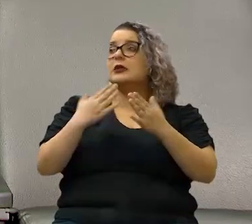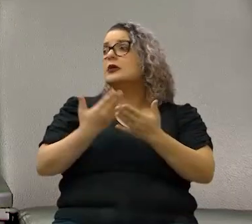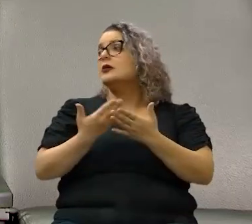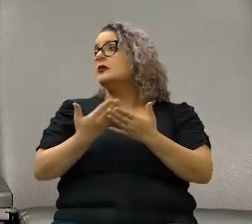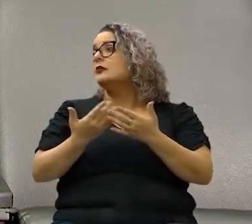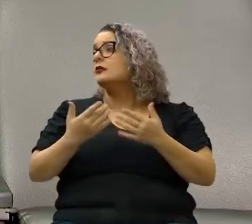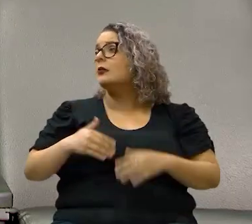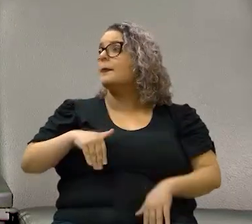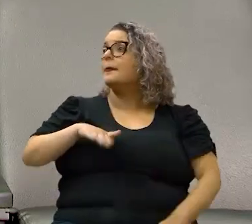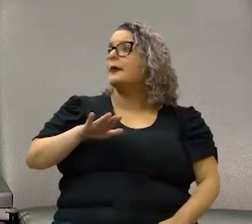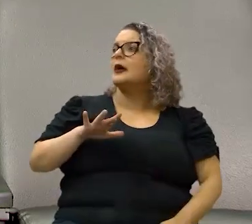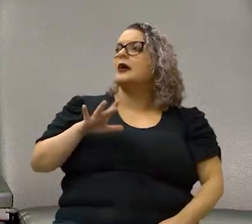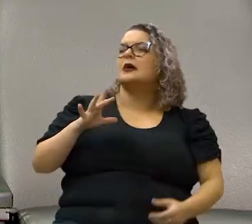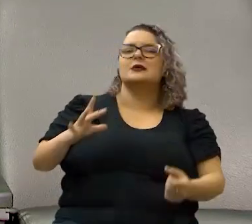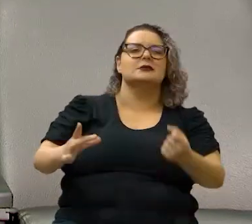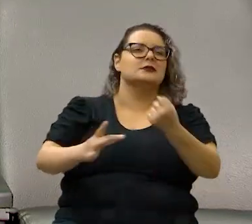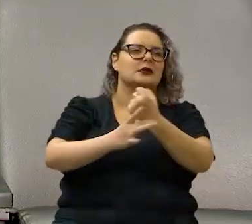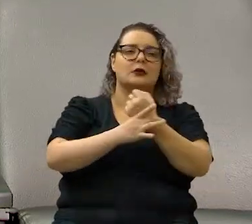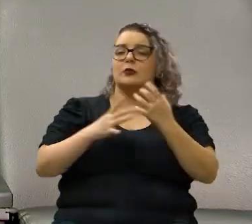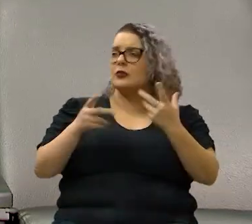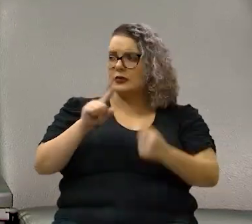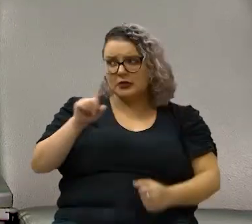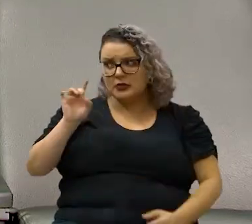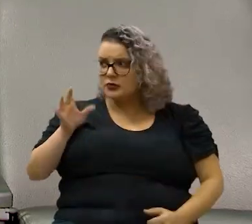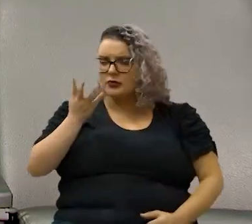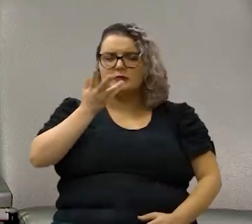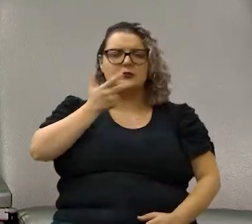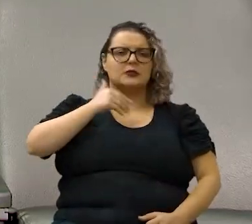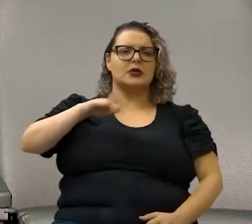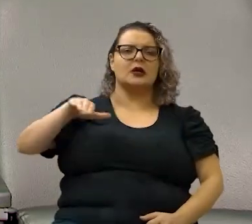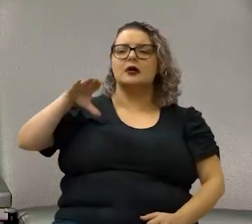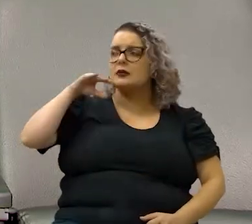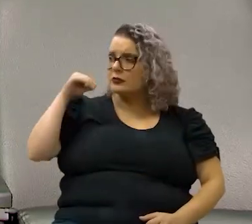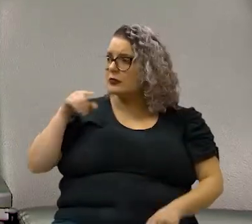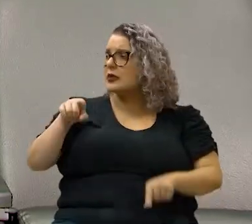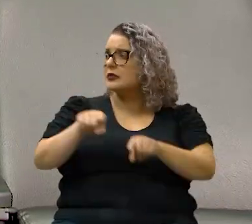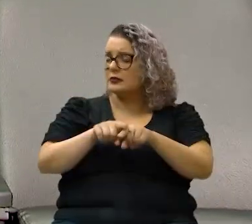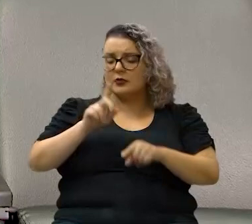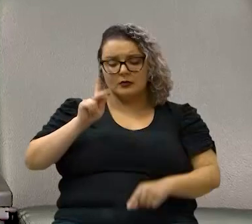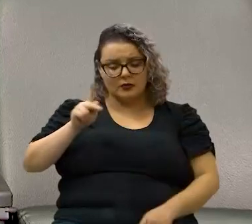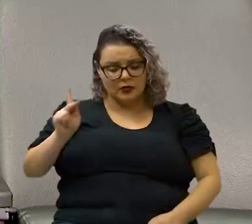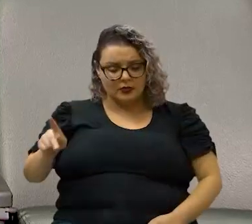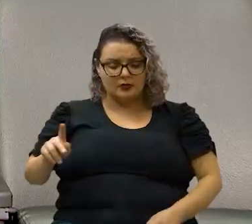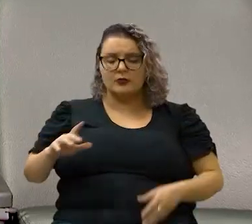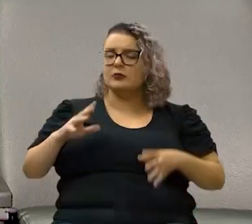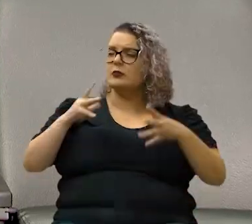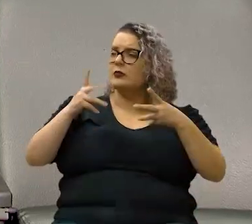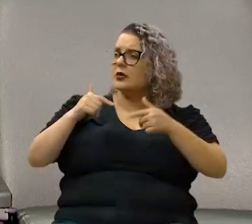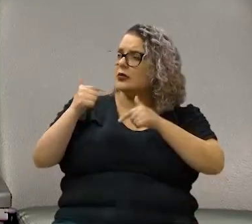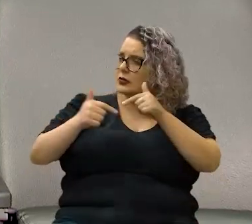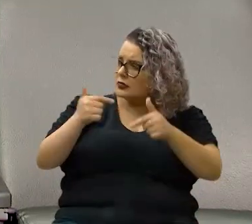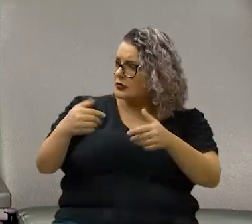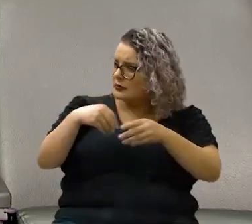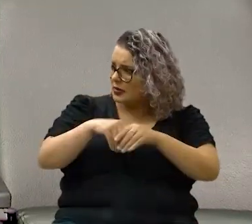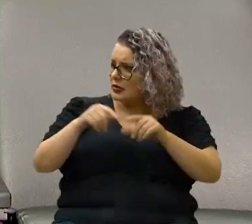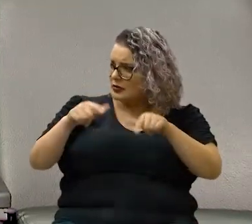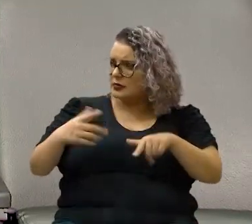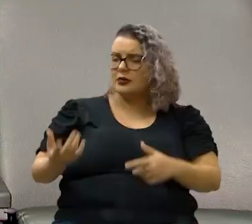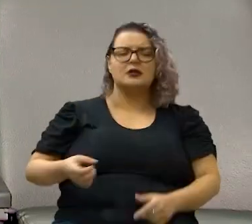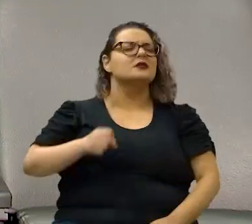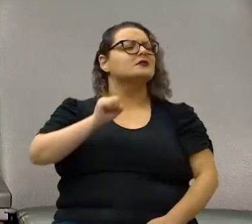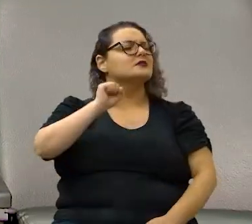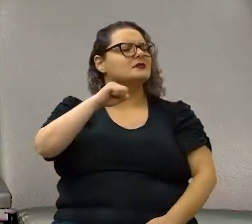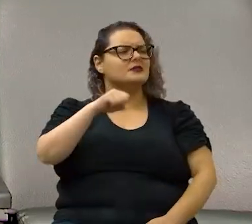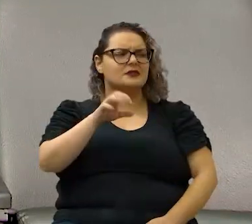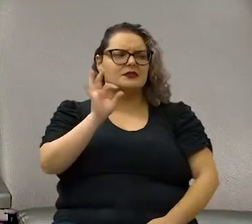ambiente escolar mais seguro também para todos, não só para as crianças e adolescentes, mas para os professores, para todo mundo que trabalha neste ambiente?